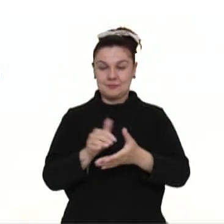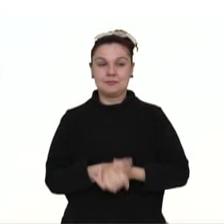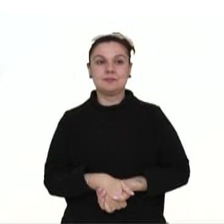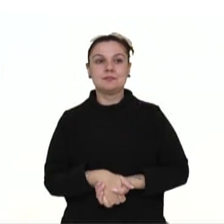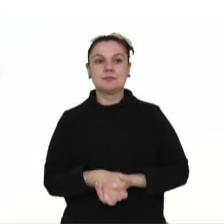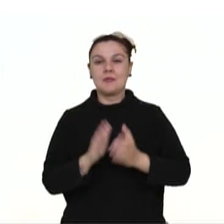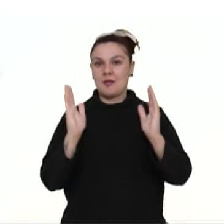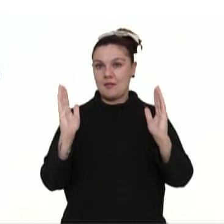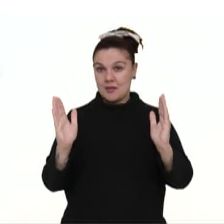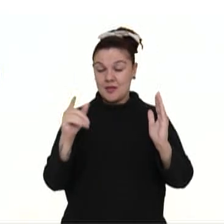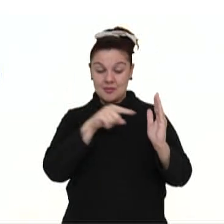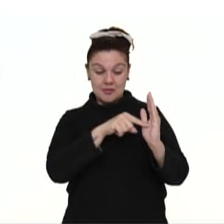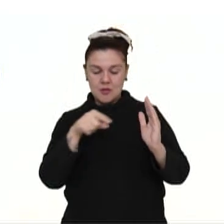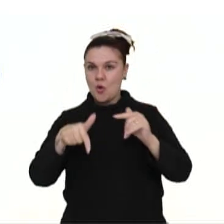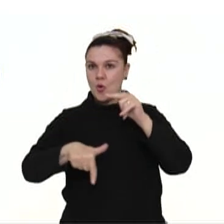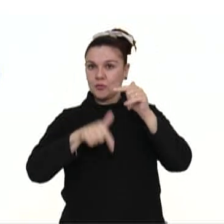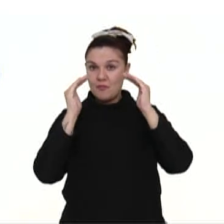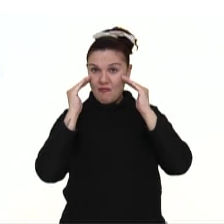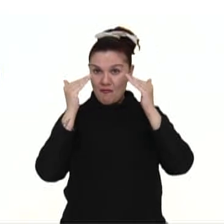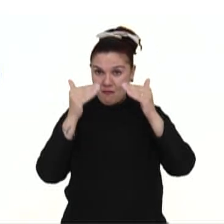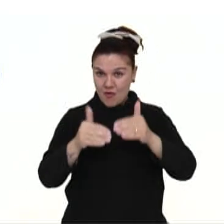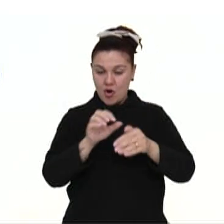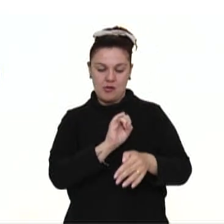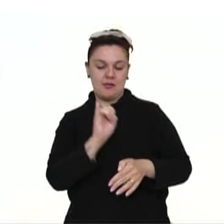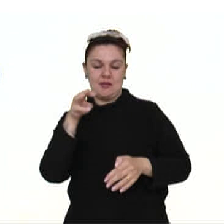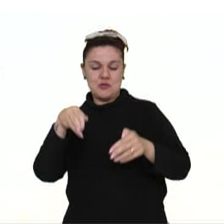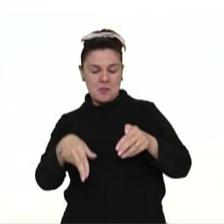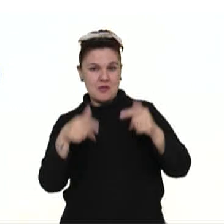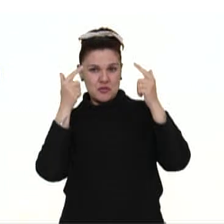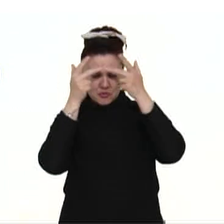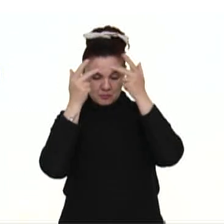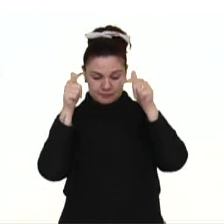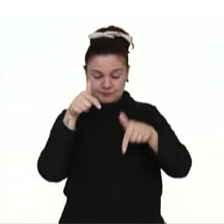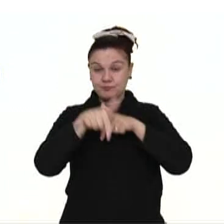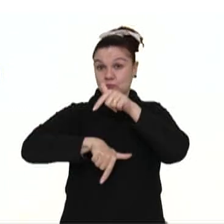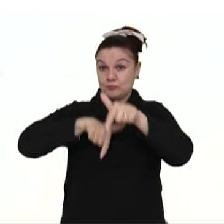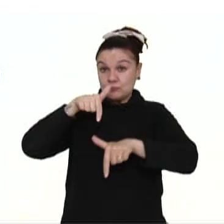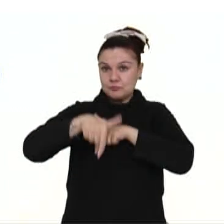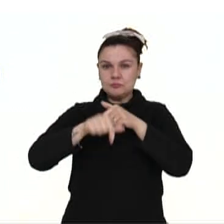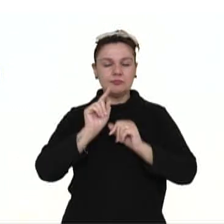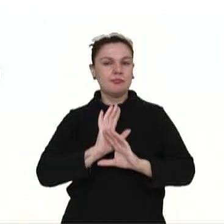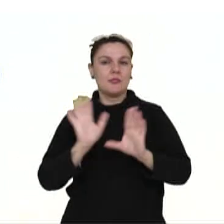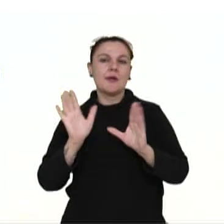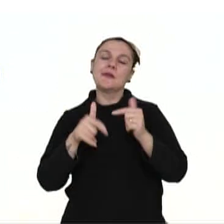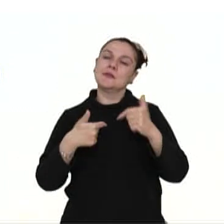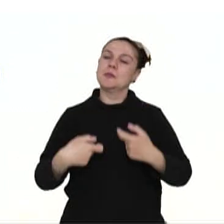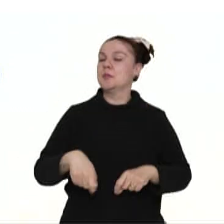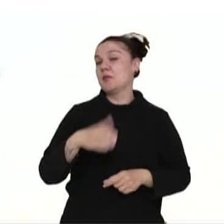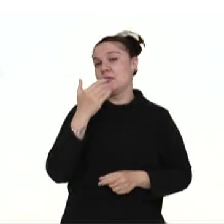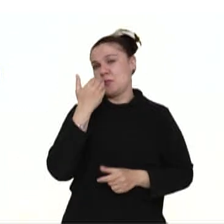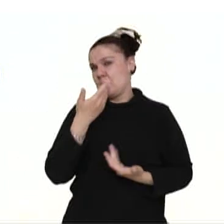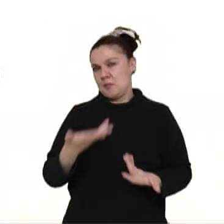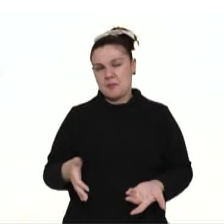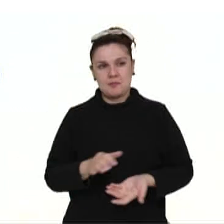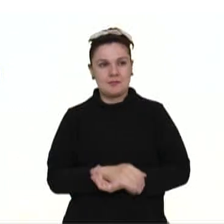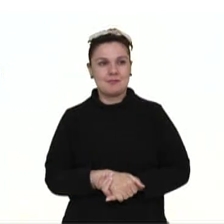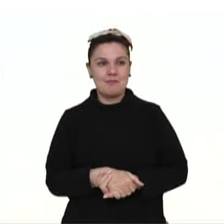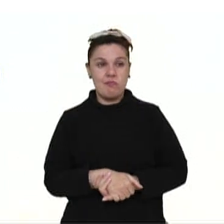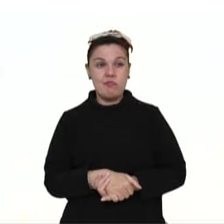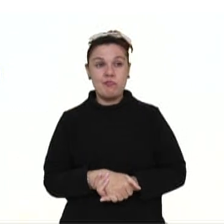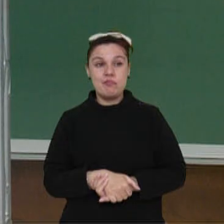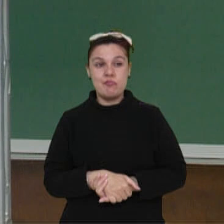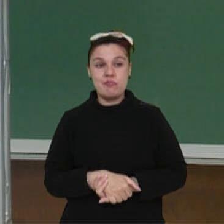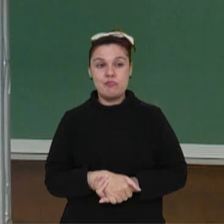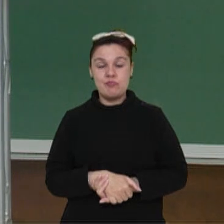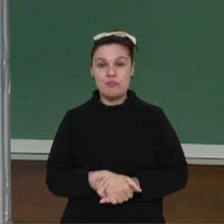isso. Aqui, o trabalho não era elemento central das pessoas. Trabalhavam porque tinham que comer e tal. E